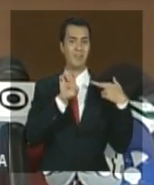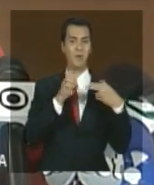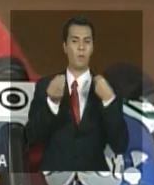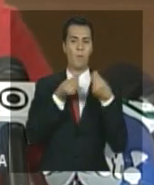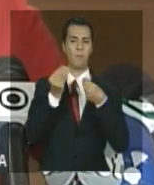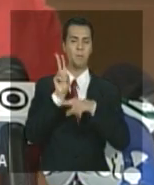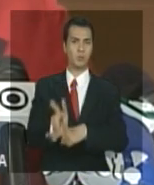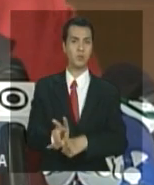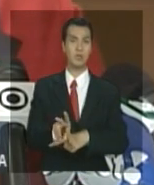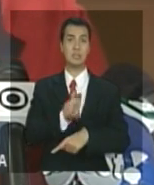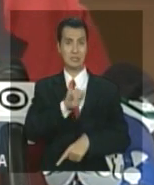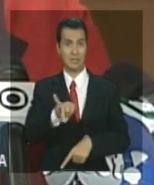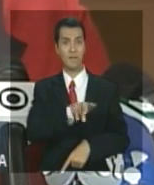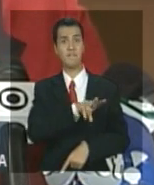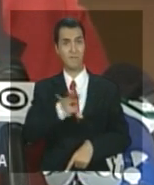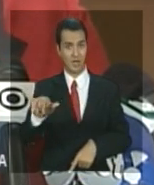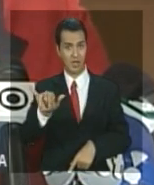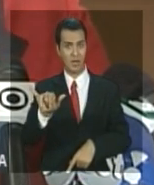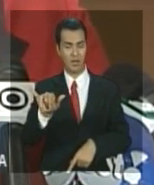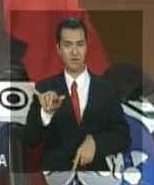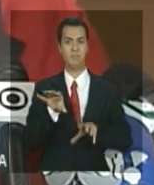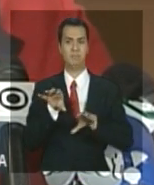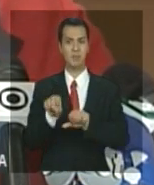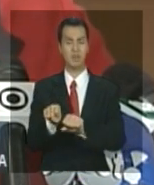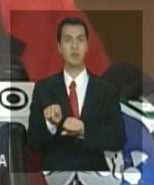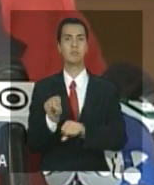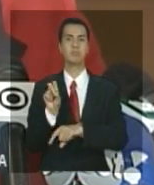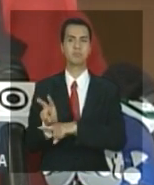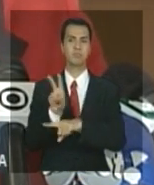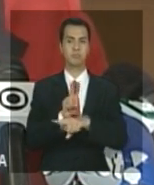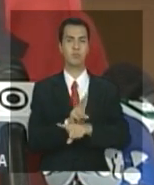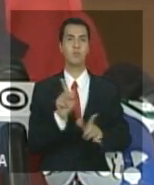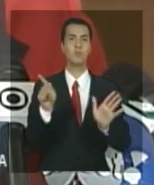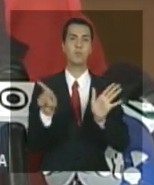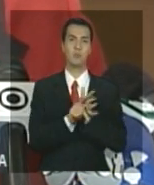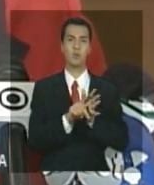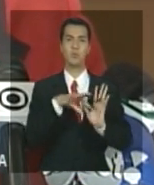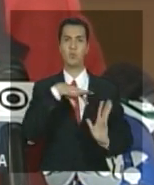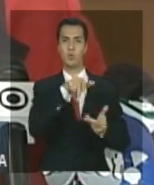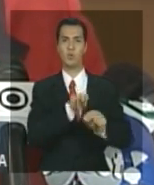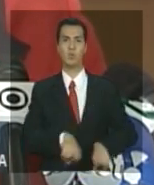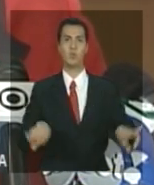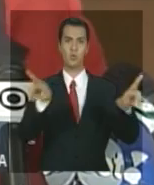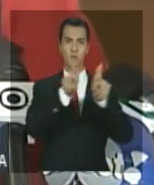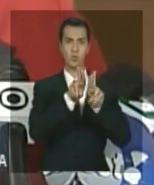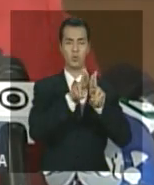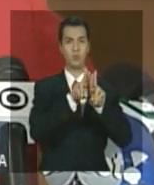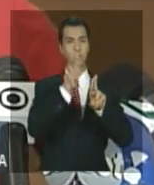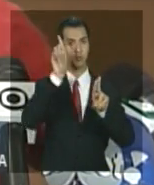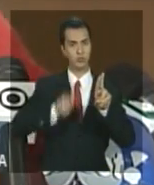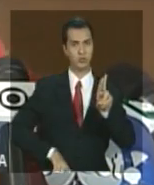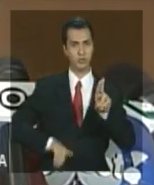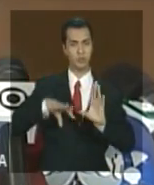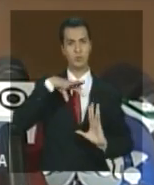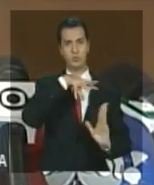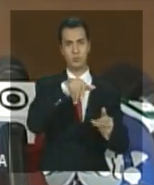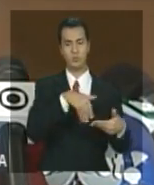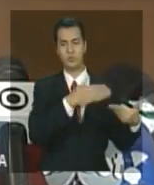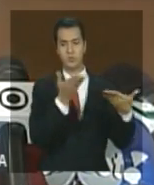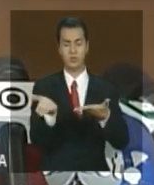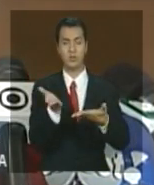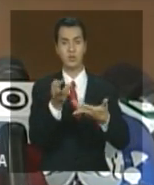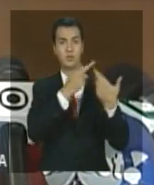se você vai proteger com mandato dado pela ONU, baseado no direito internacional, você tem de